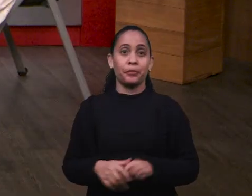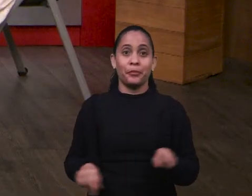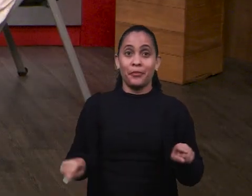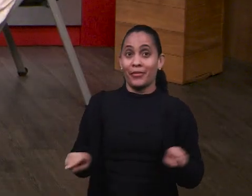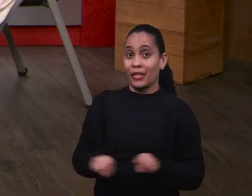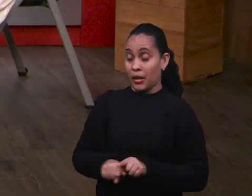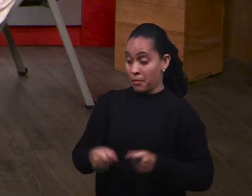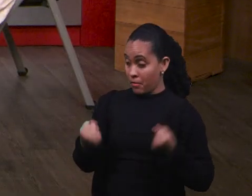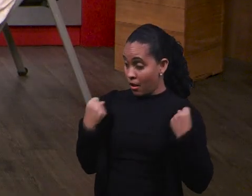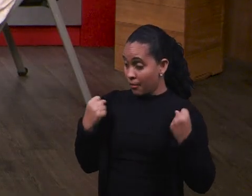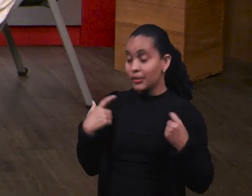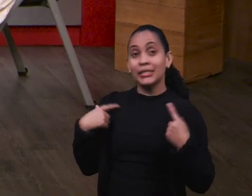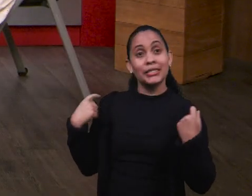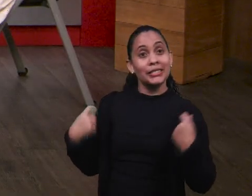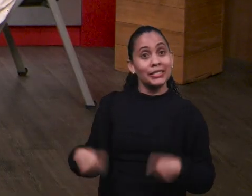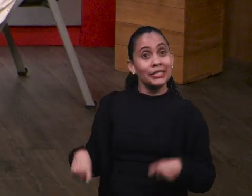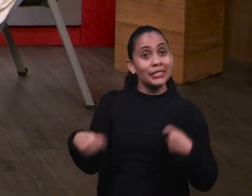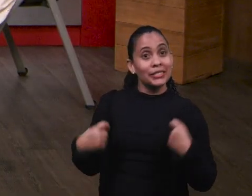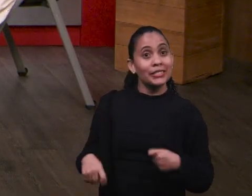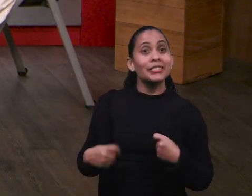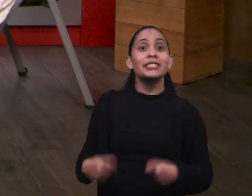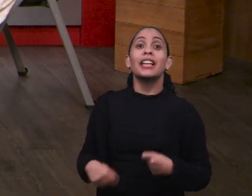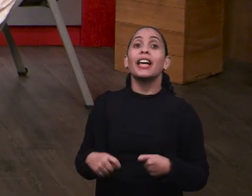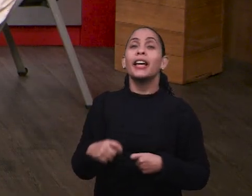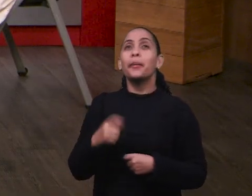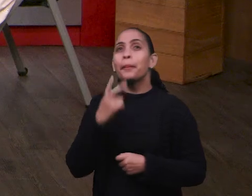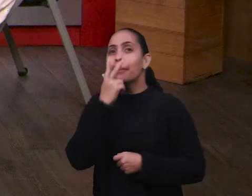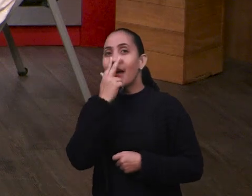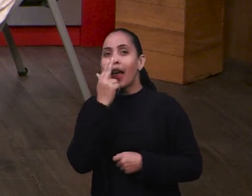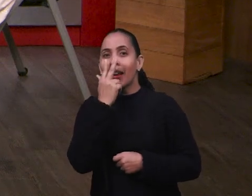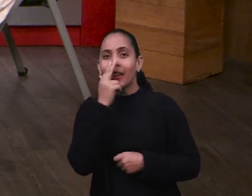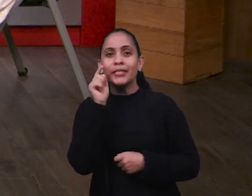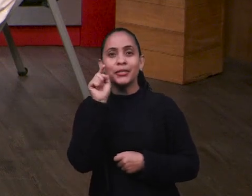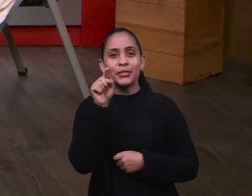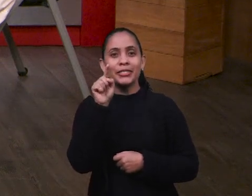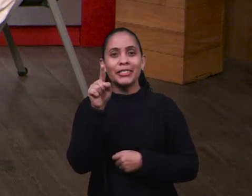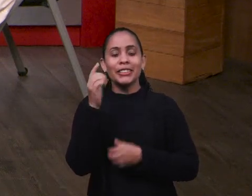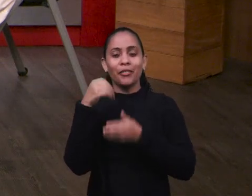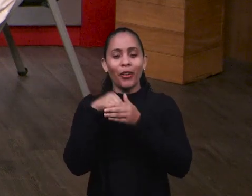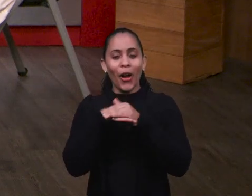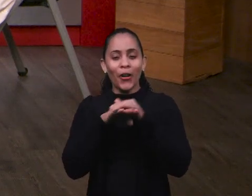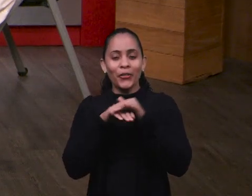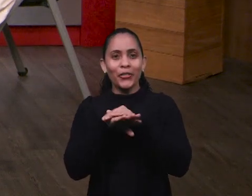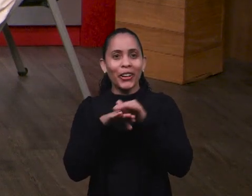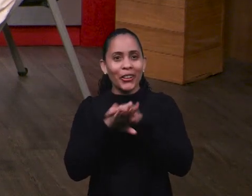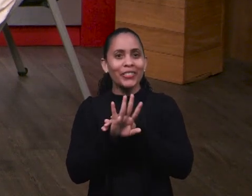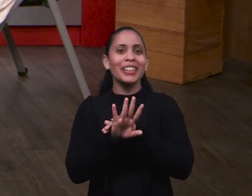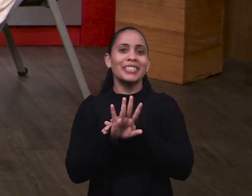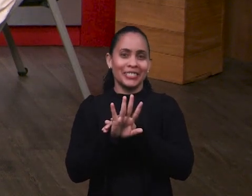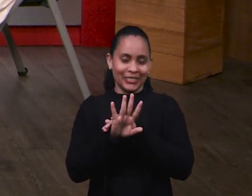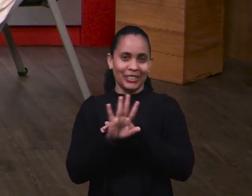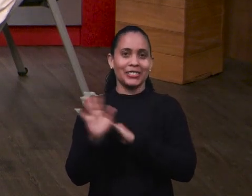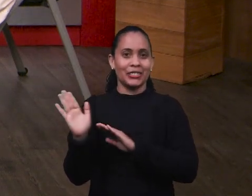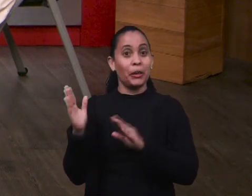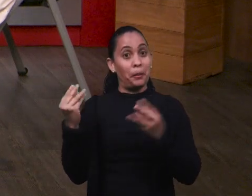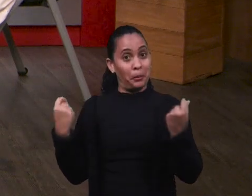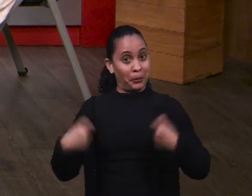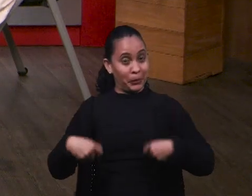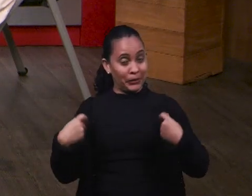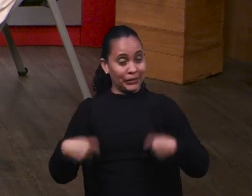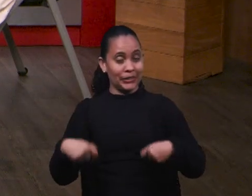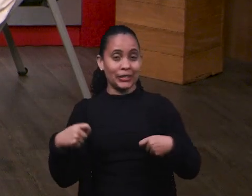músculo é poupança, né? Ele tem que ir guardando para ele usar mais tarde, que vai precisar.